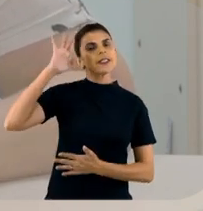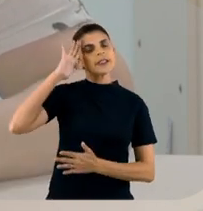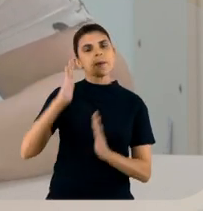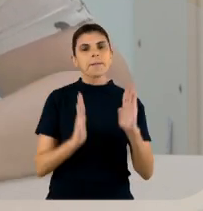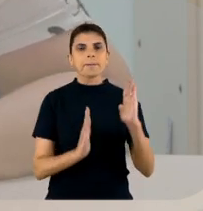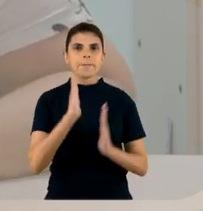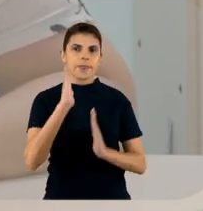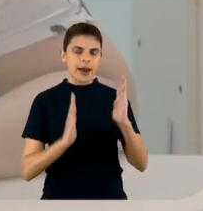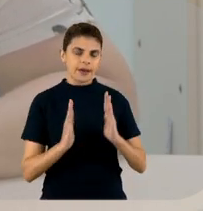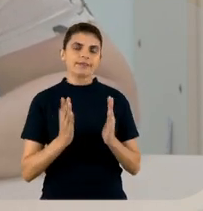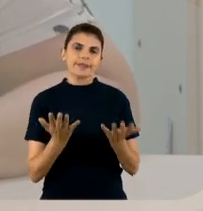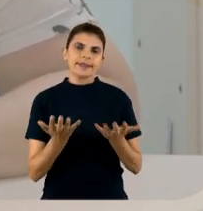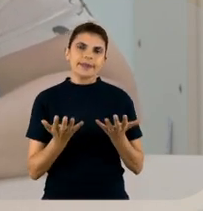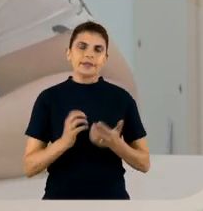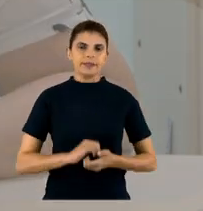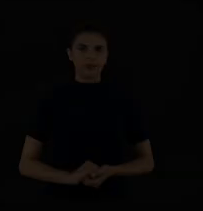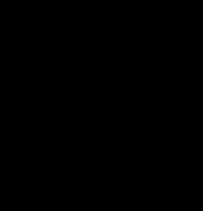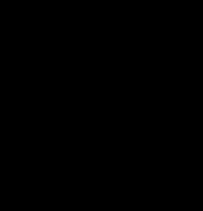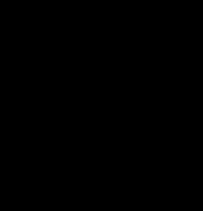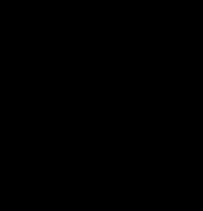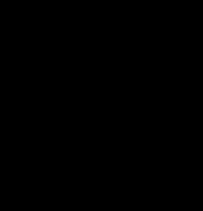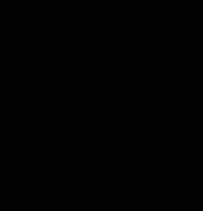num prazo que a gente